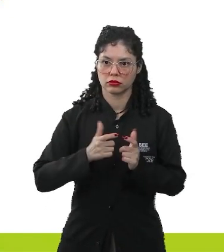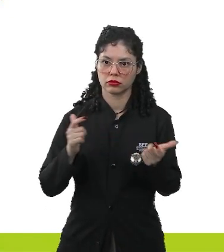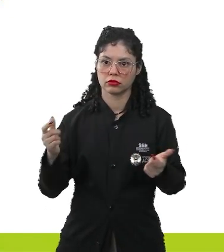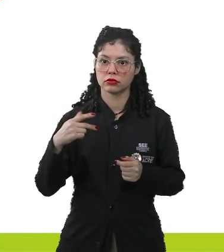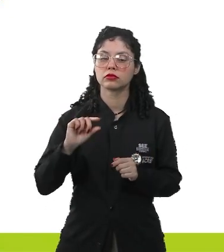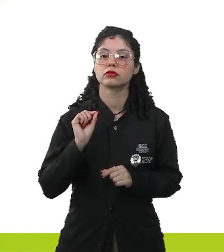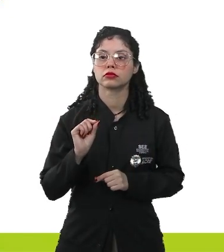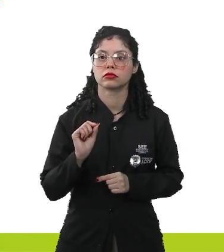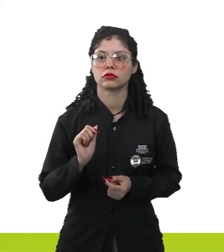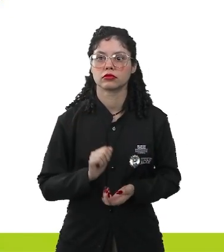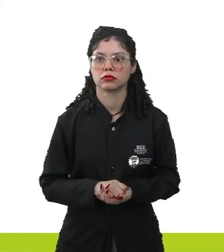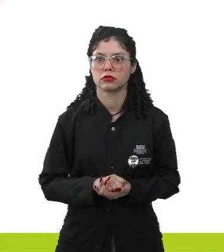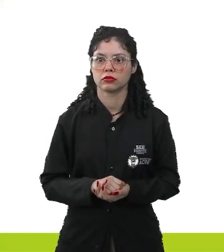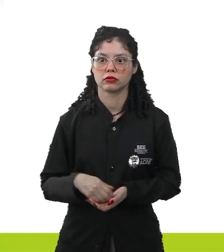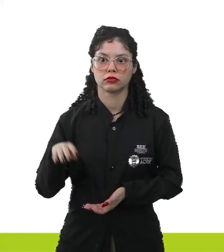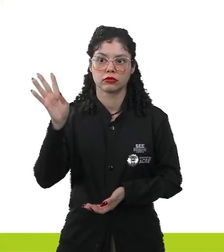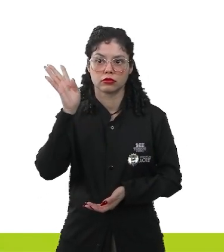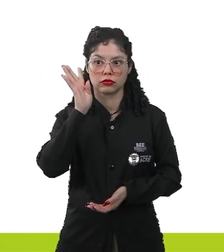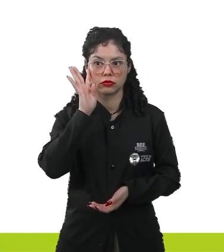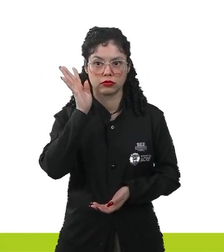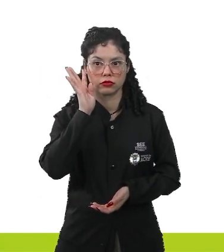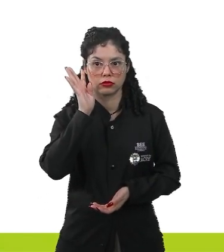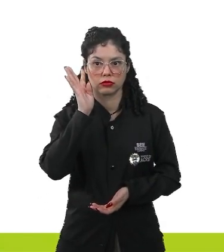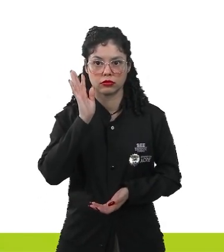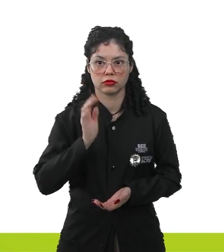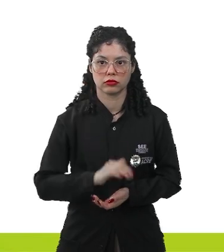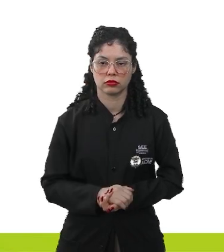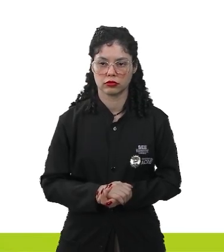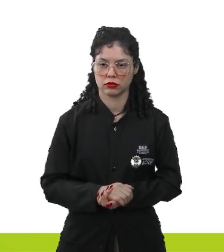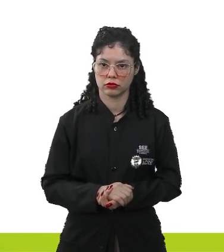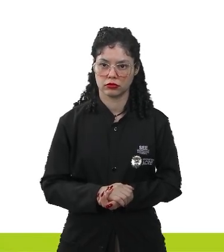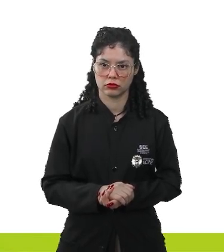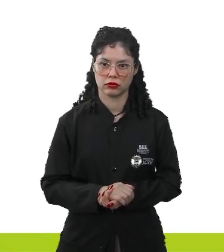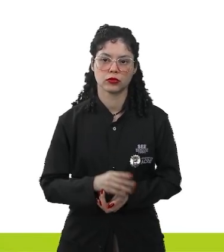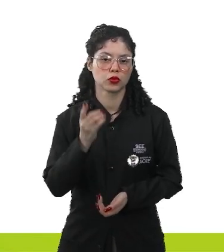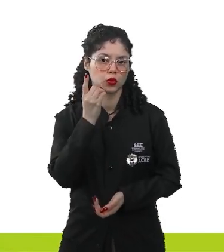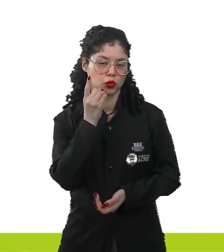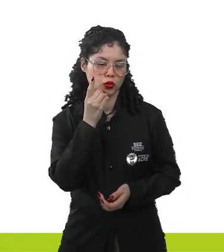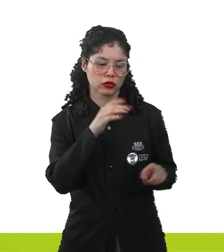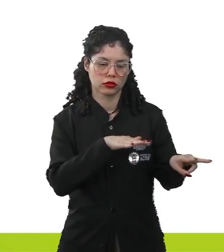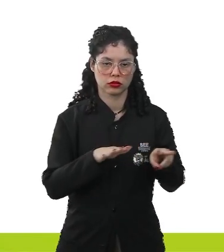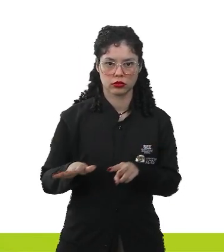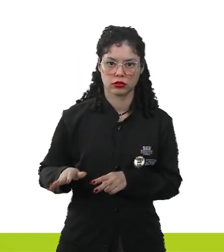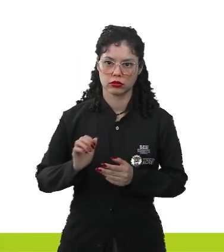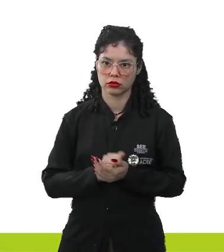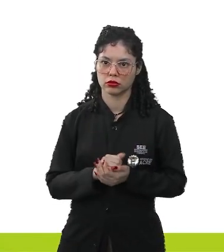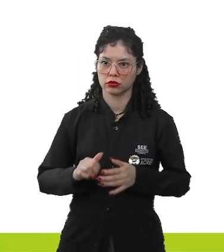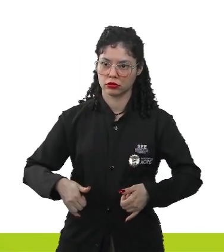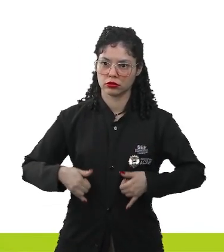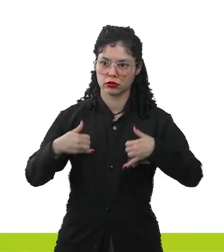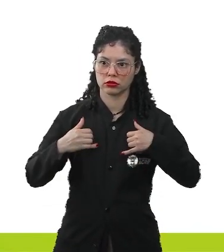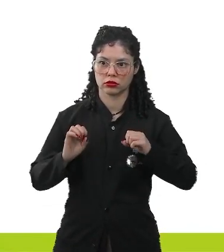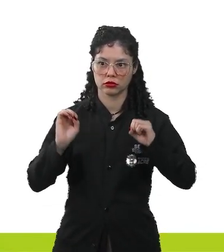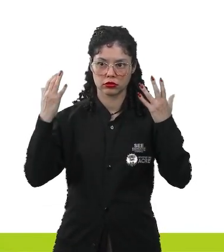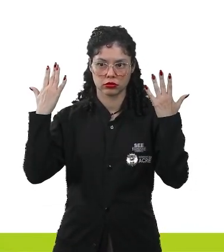delas é na quarta-feira. Significa que o dia da semana em que será comemorado o aniversário